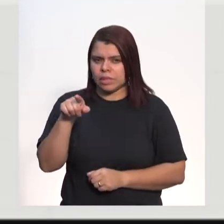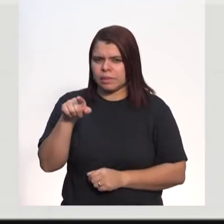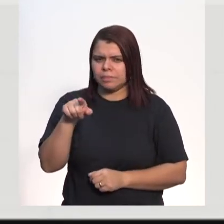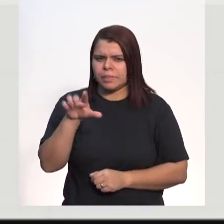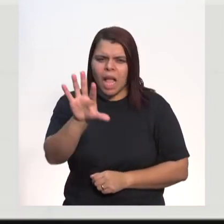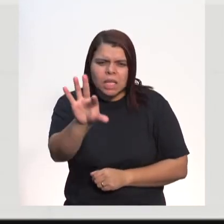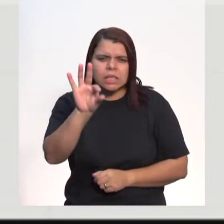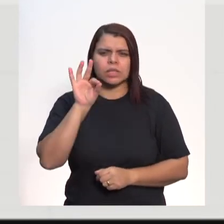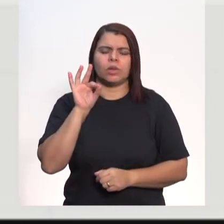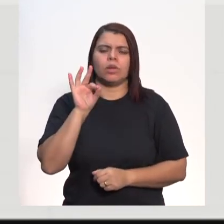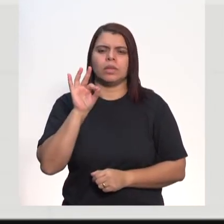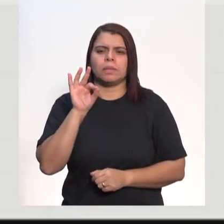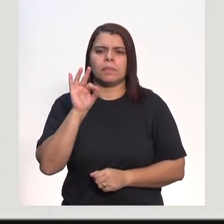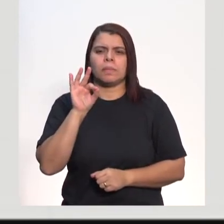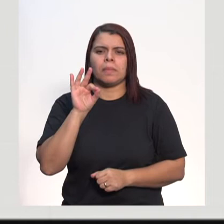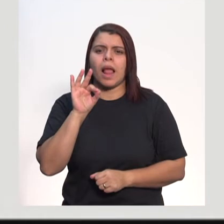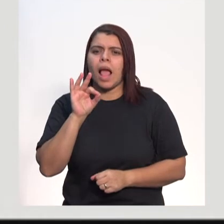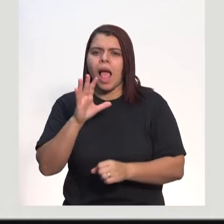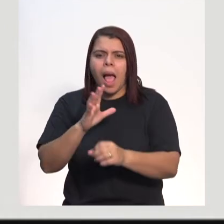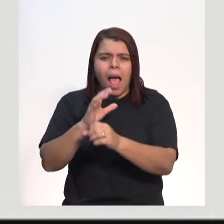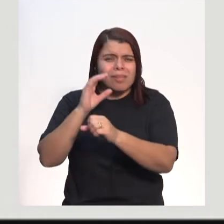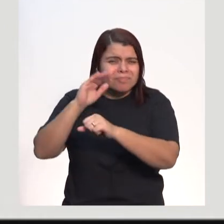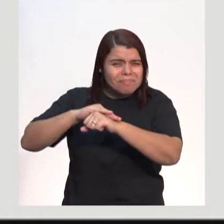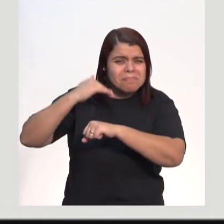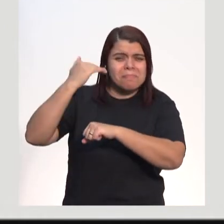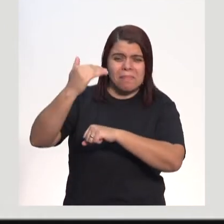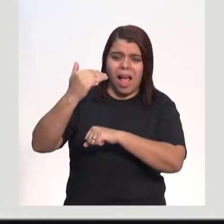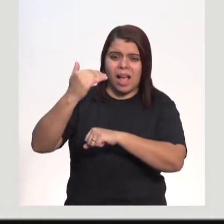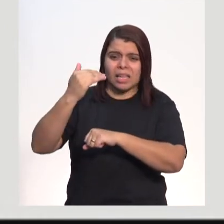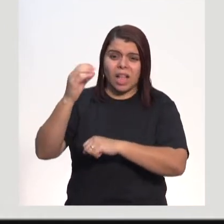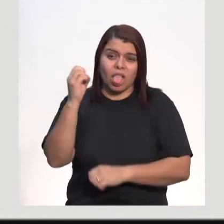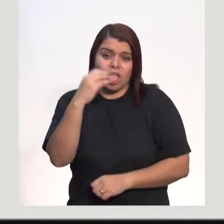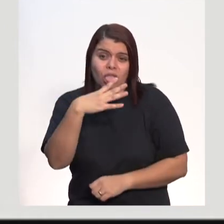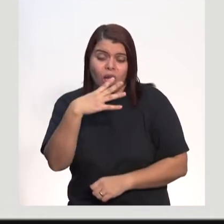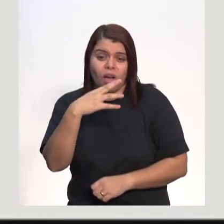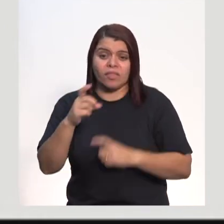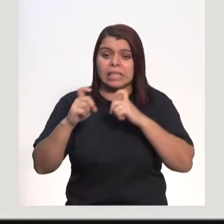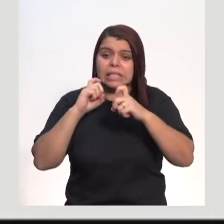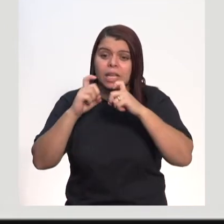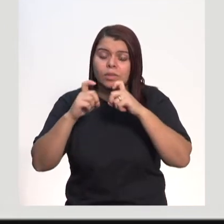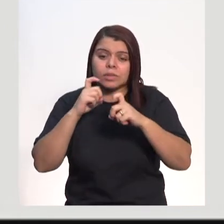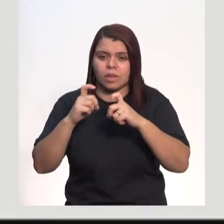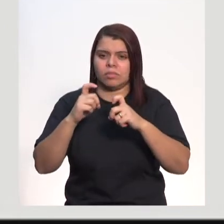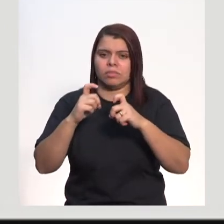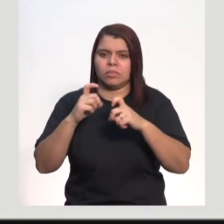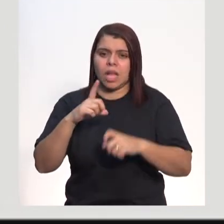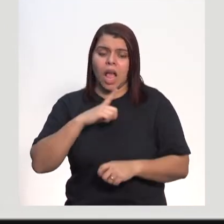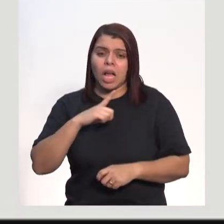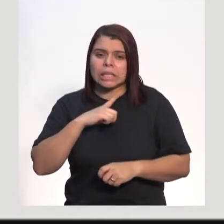selecione aqui Mais Nova Reunião, você adiciona o assunto,